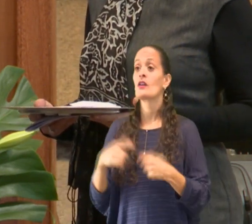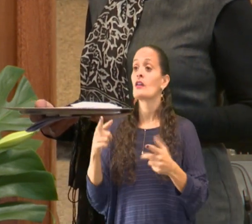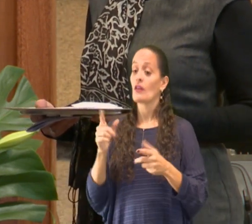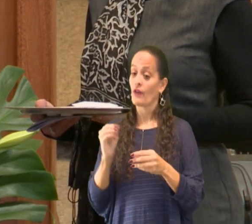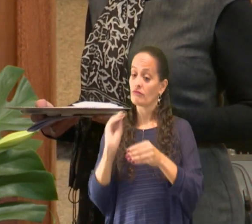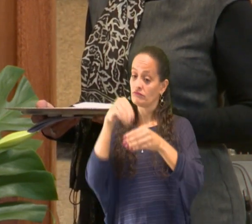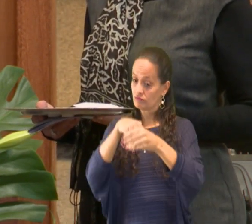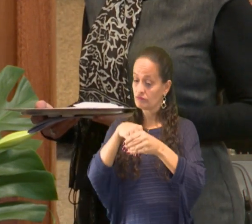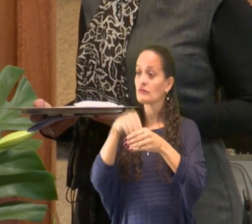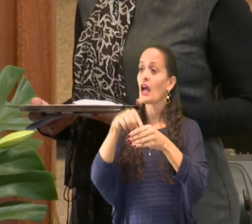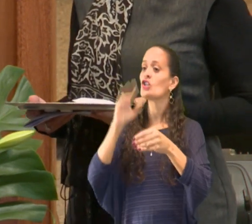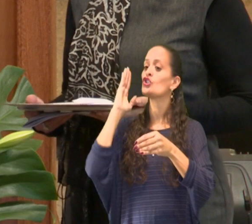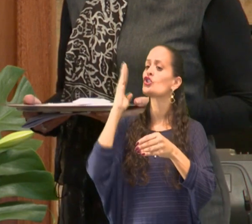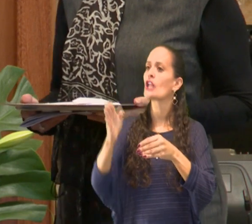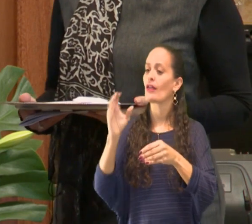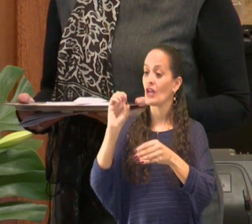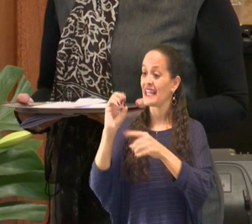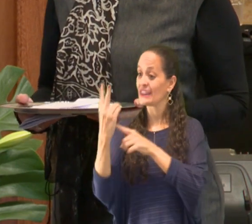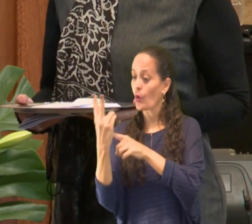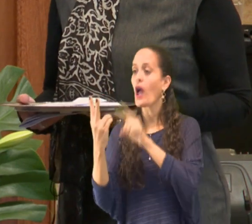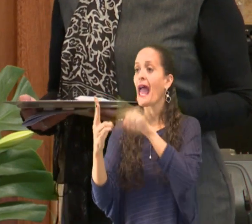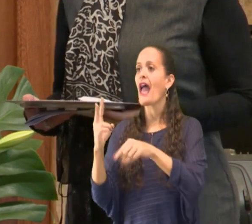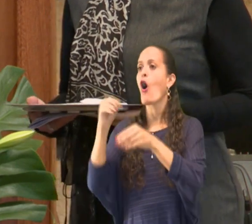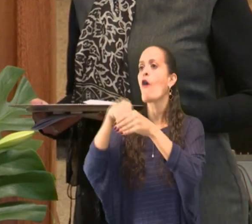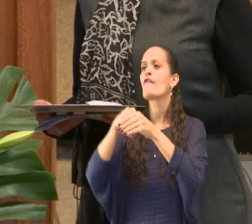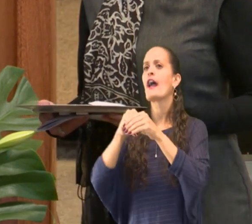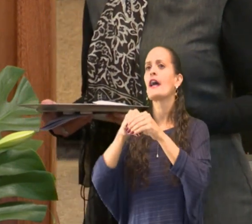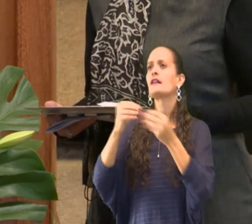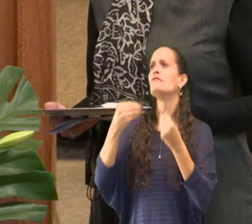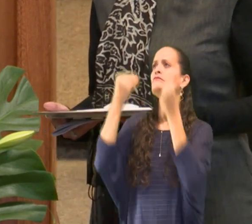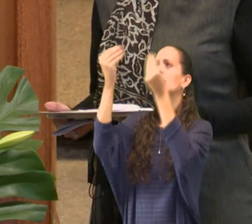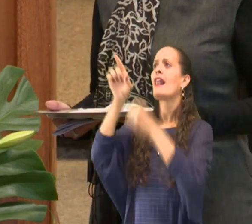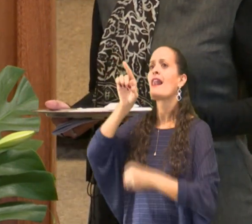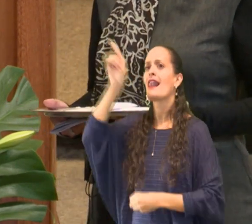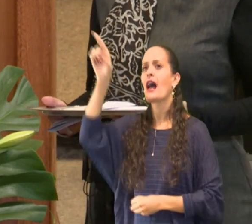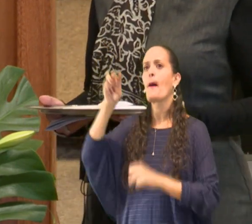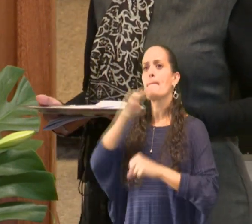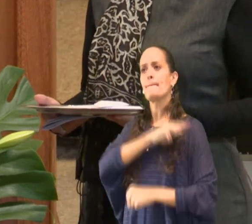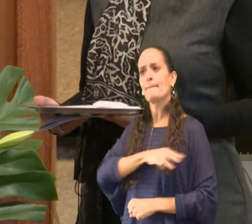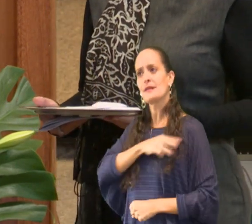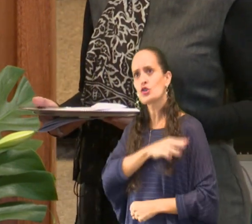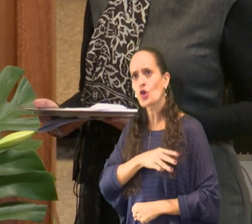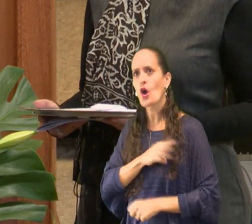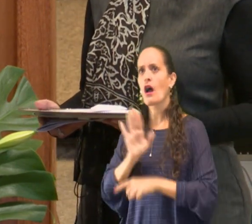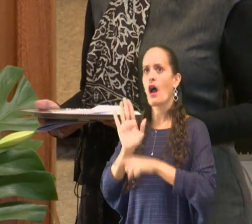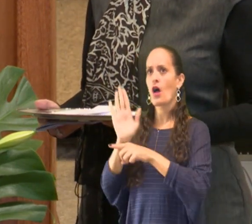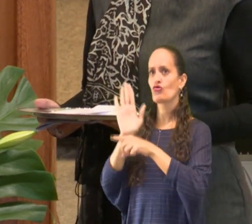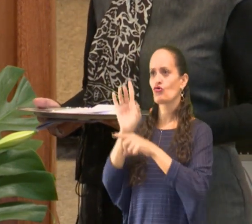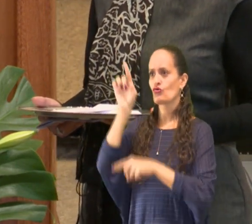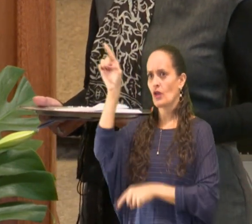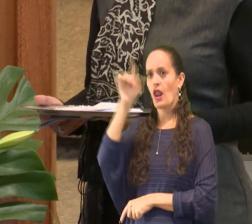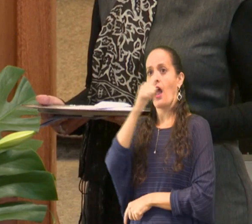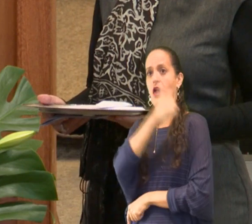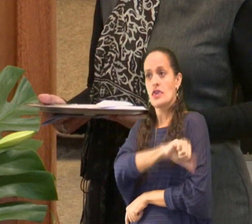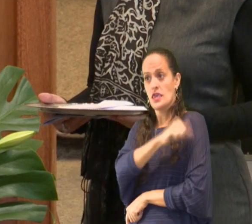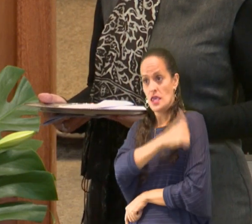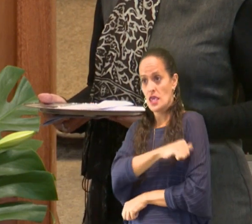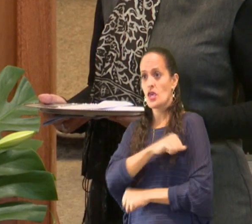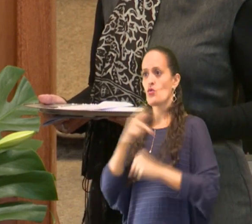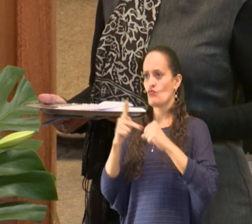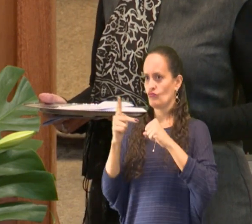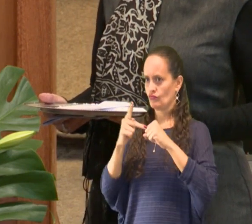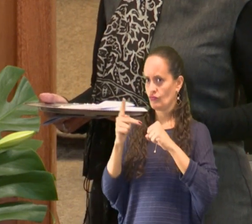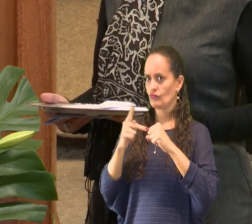da Ordem dos Pastores Batistas do Brasil. Eu conversei com eles e eles estão mobilizadíssimos na tentativa